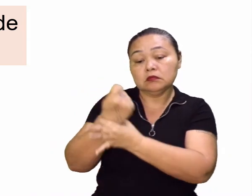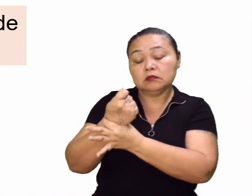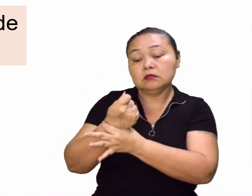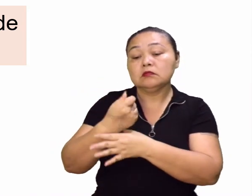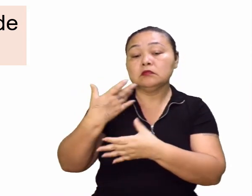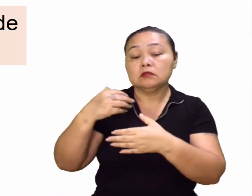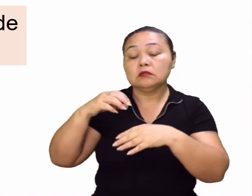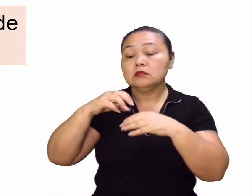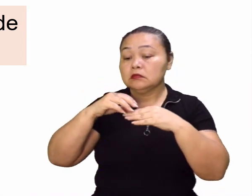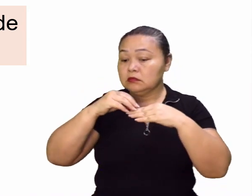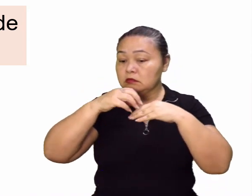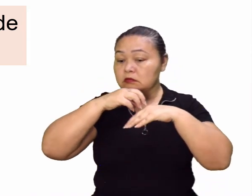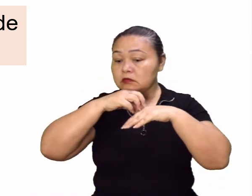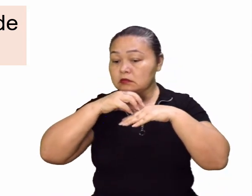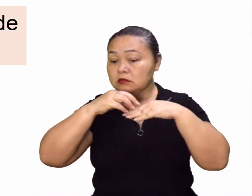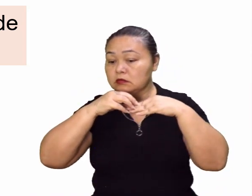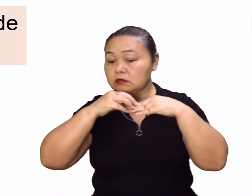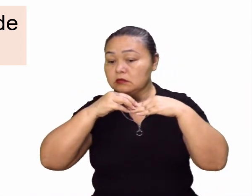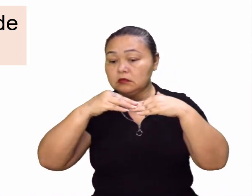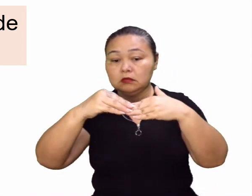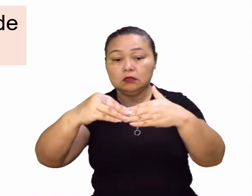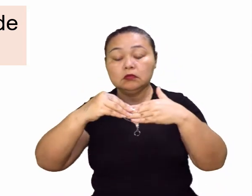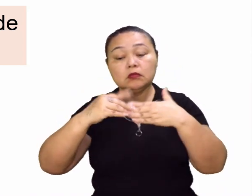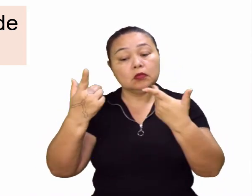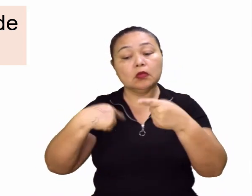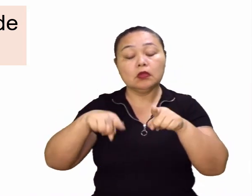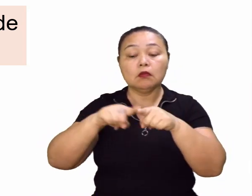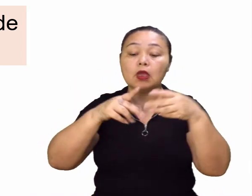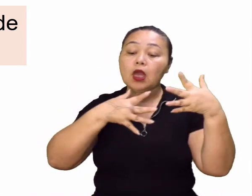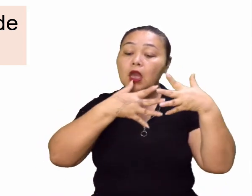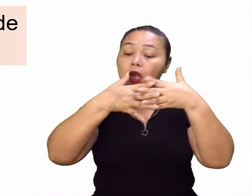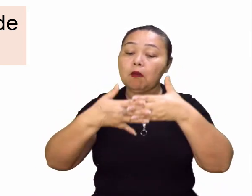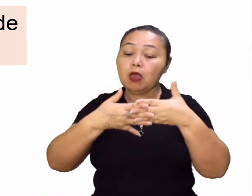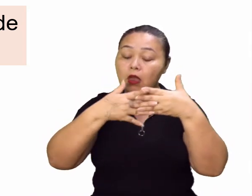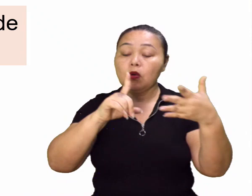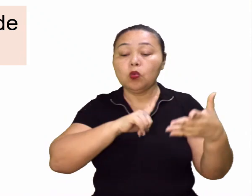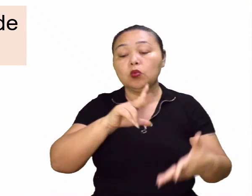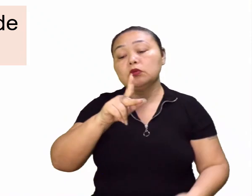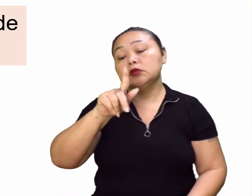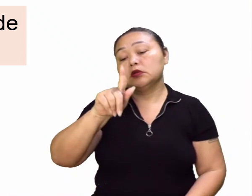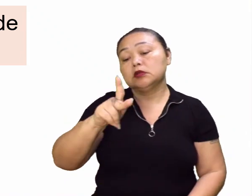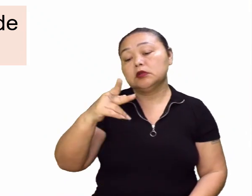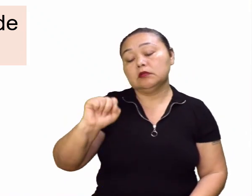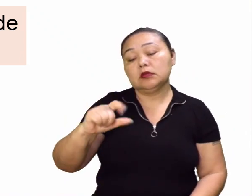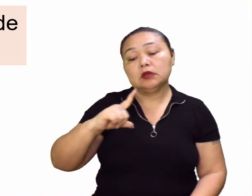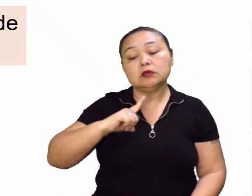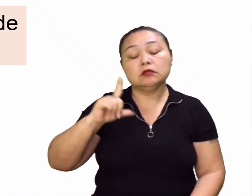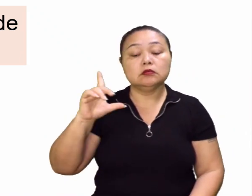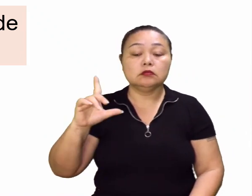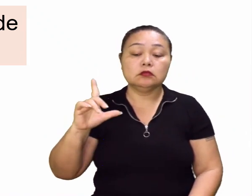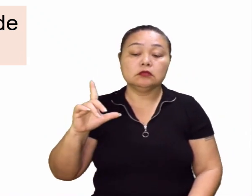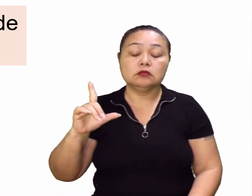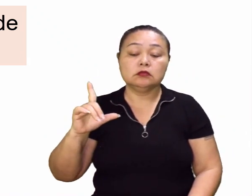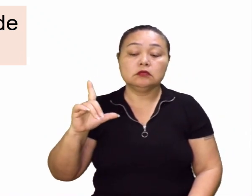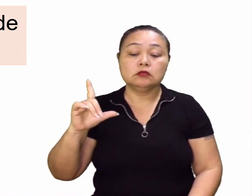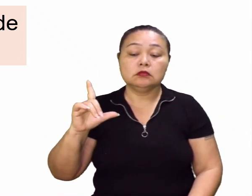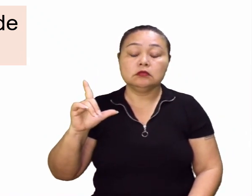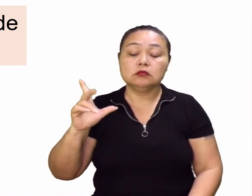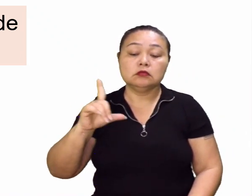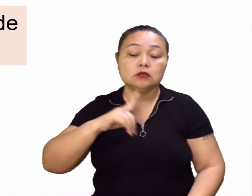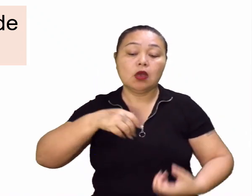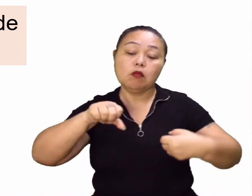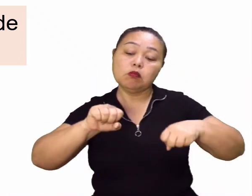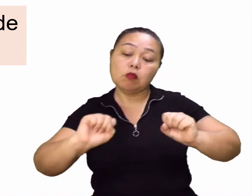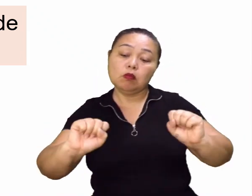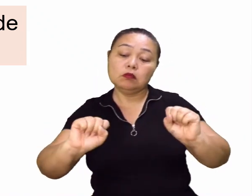segurança, agora andam com o GPS. Muito bem. É isso? Você quer ter a sua